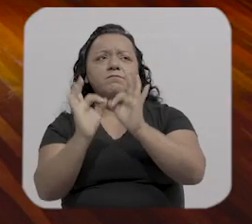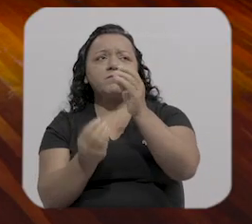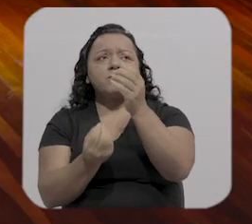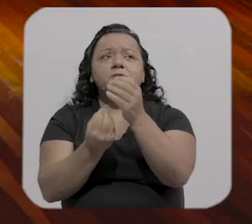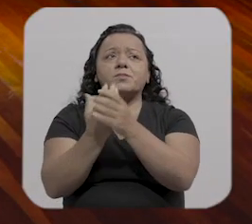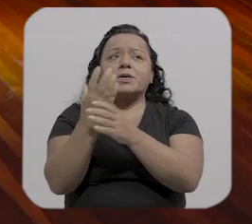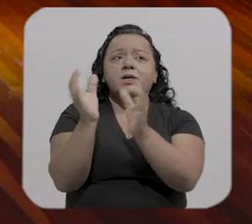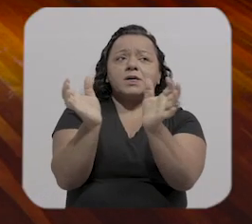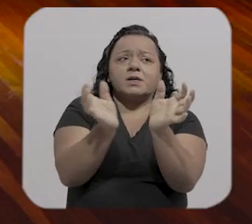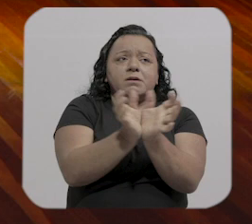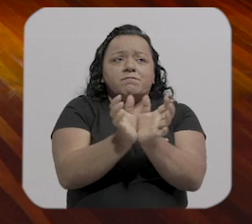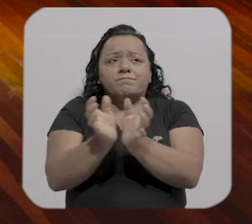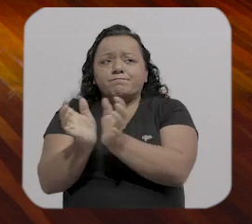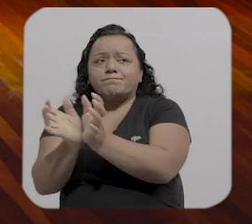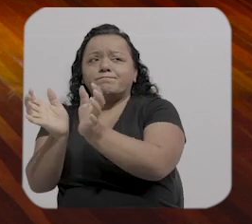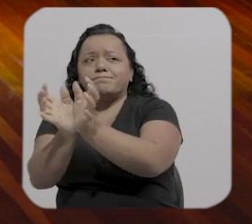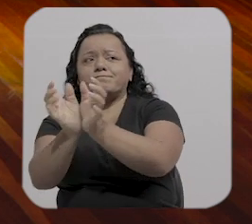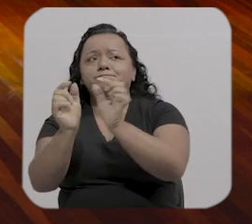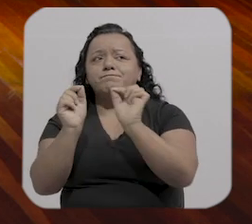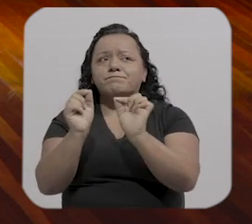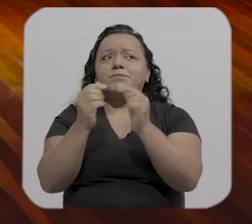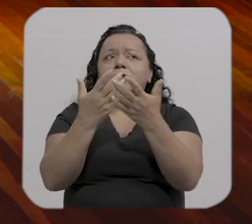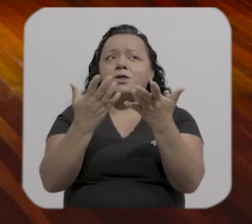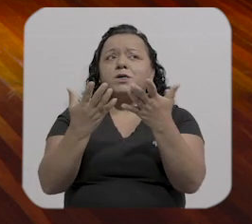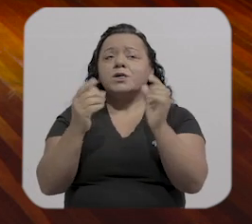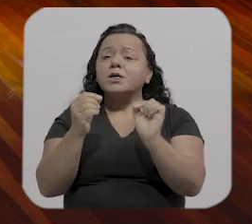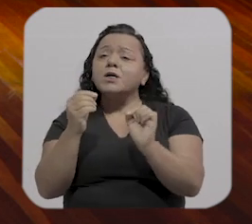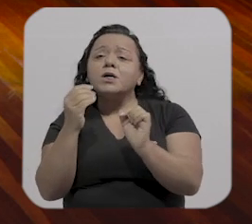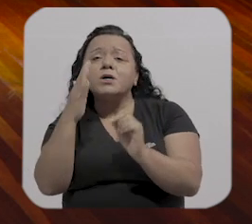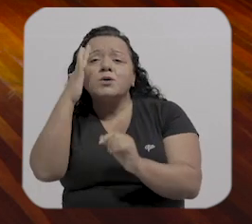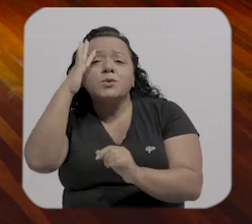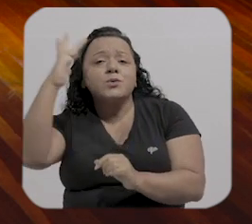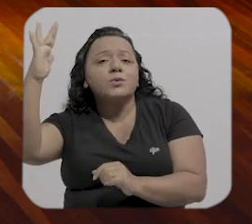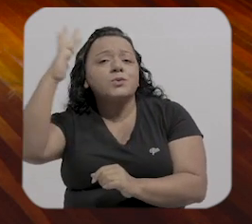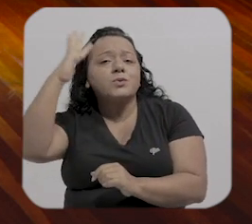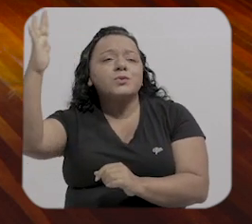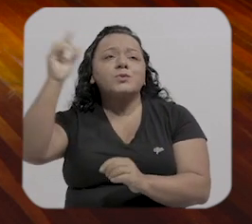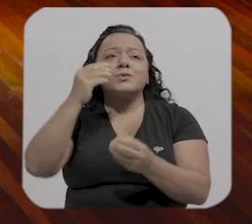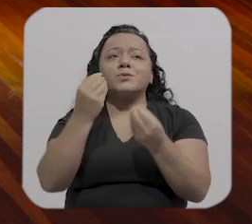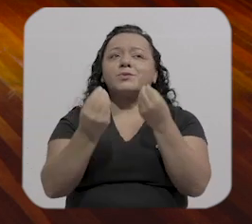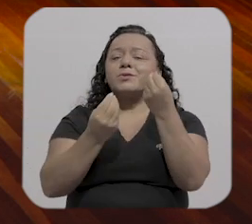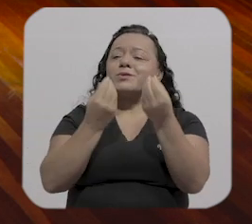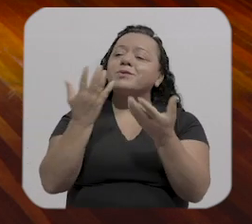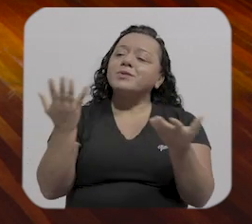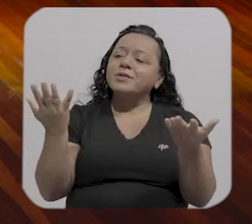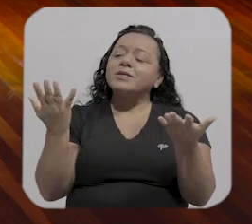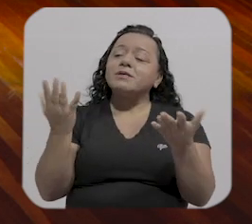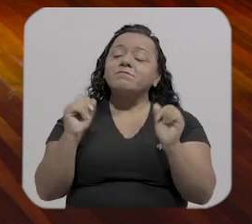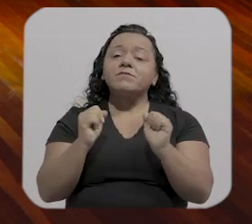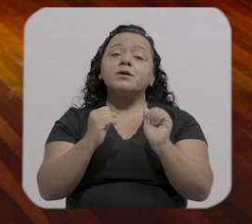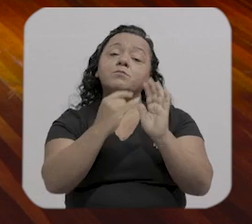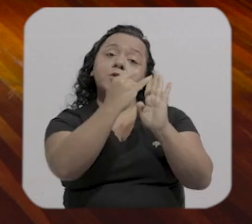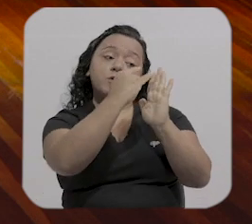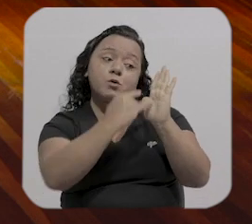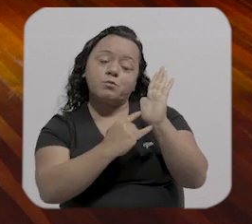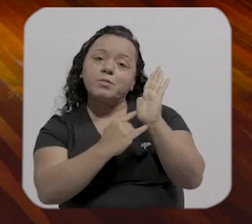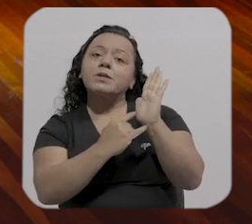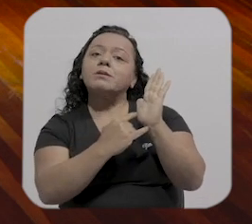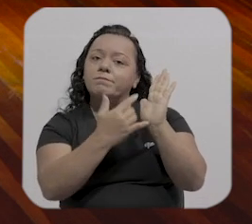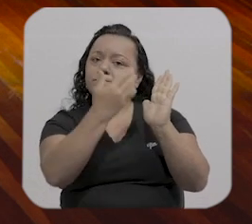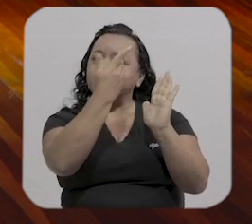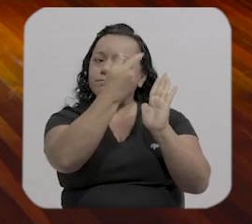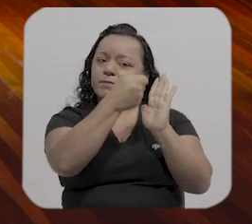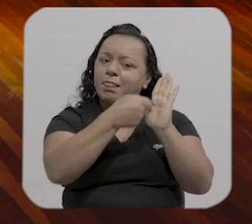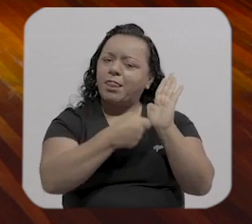vamos formar equipes aqui. Era um sonho. Vamos formar equipes aqui e vamos